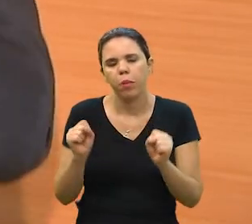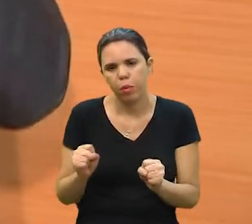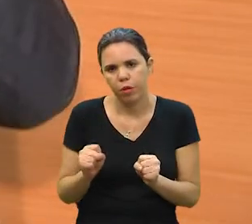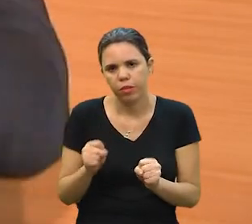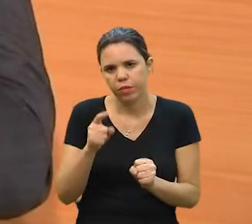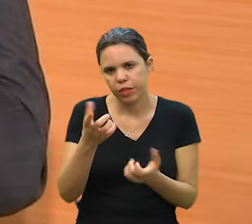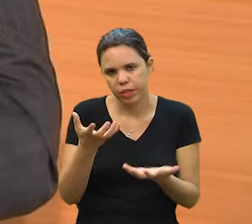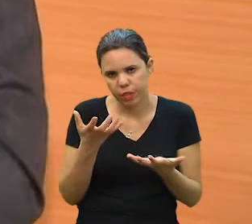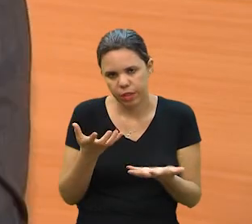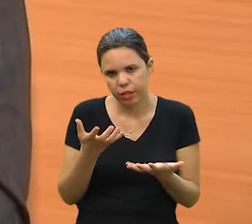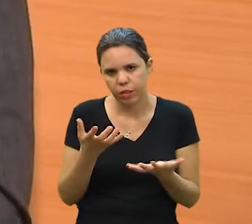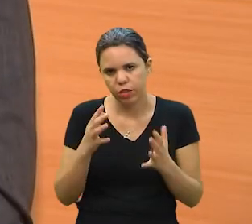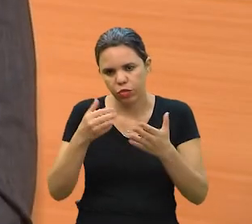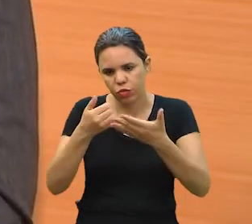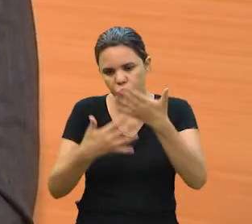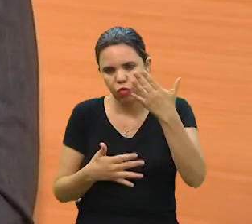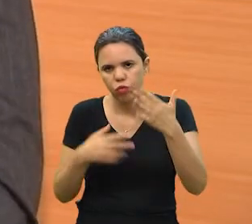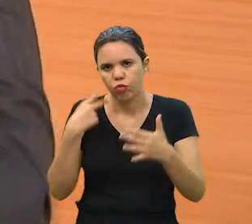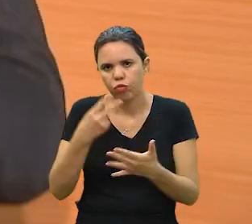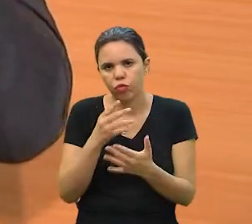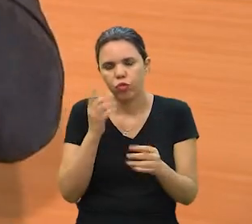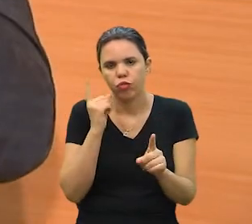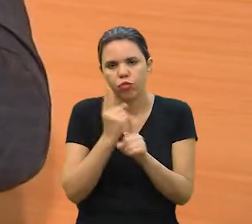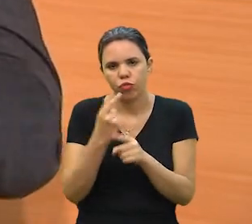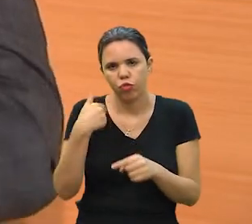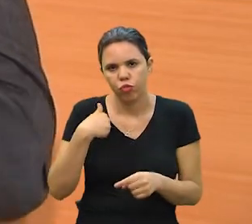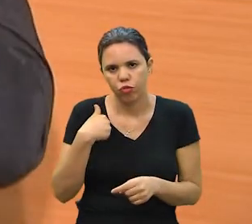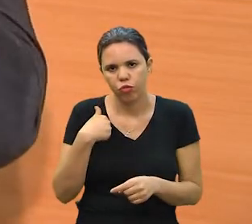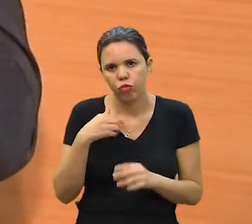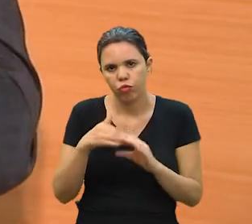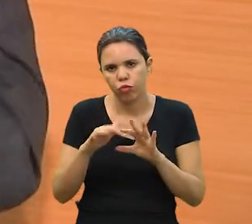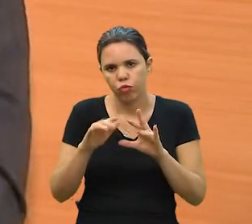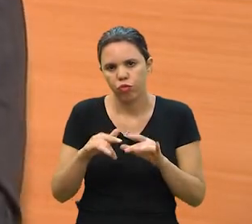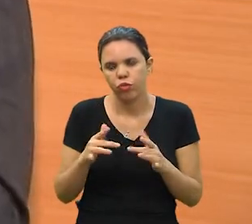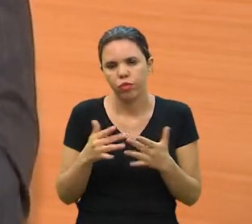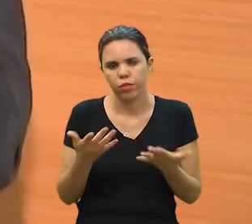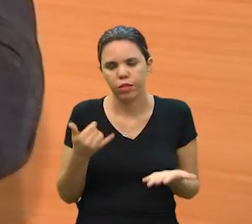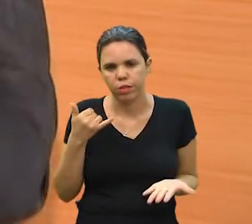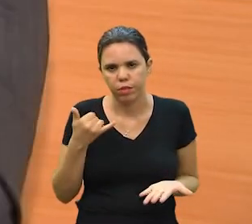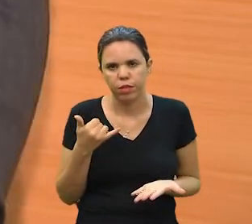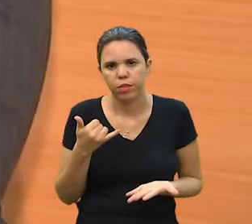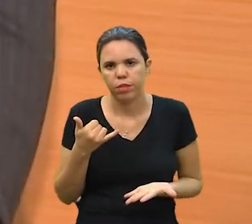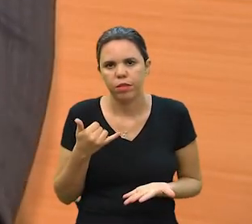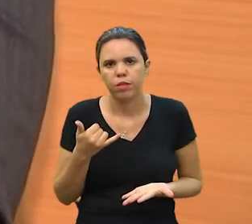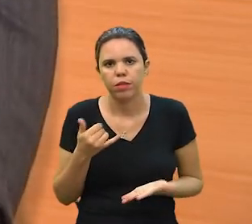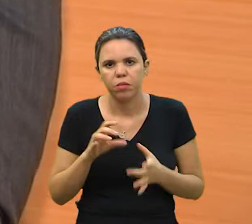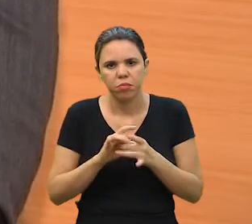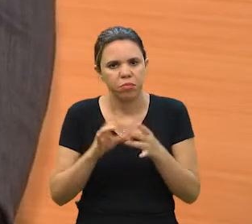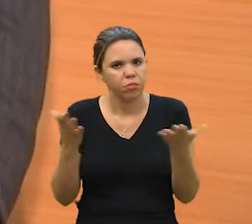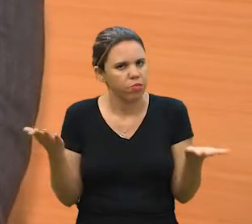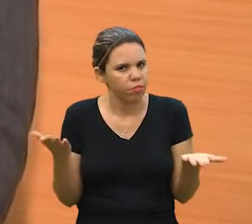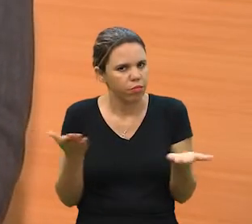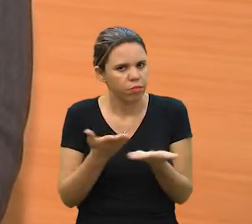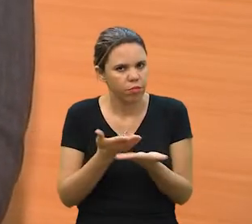Municipal. Você vai relacionar todos os vereadores, vai ter o nosso e-mail, vai ter o nosso telefone. E eu realmente